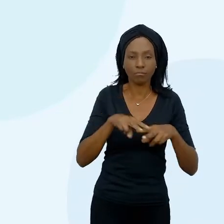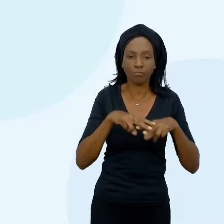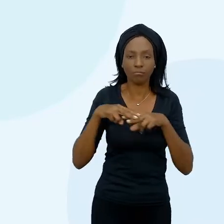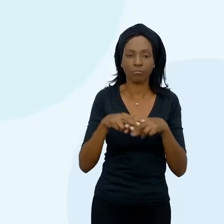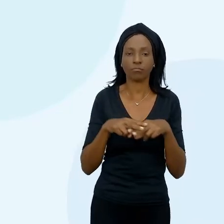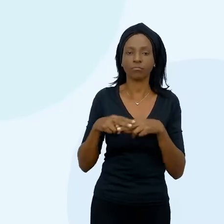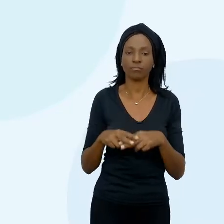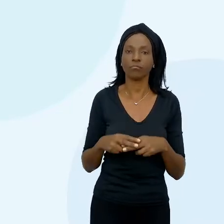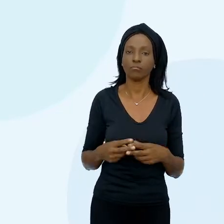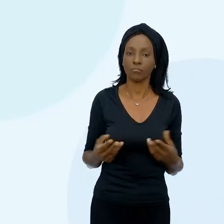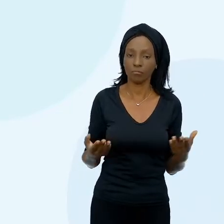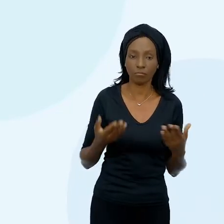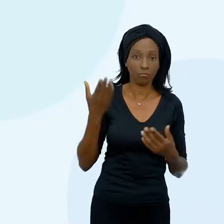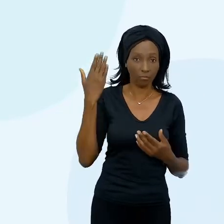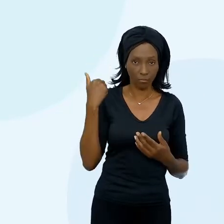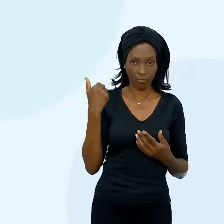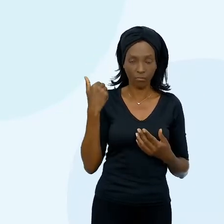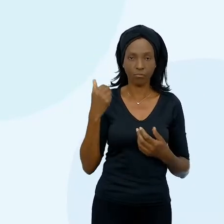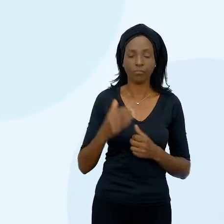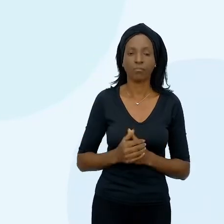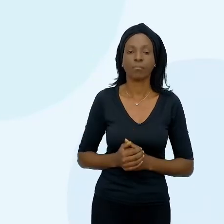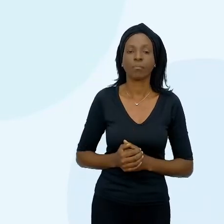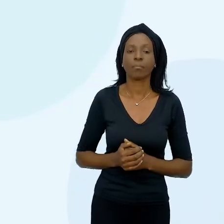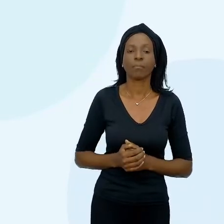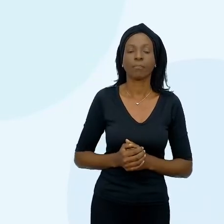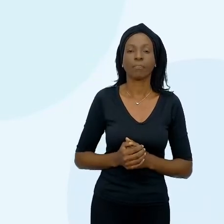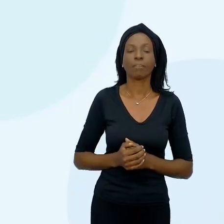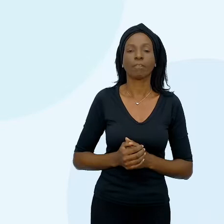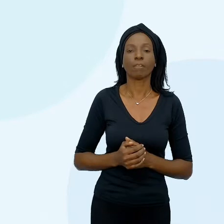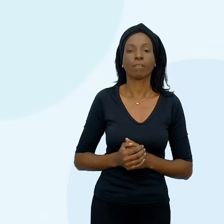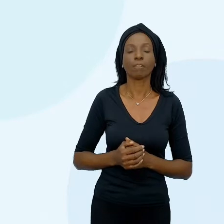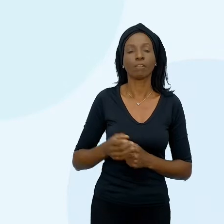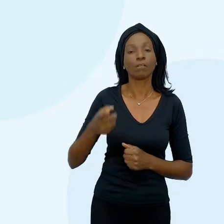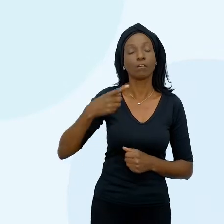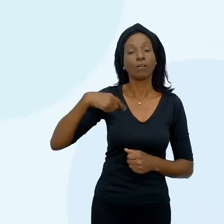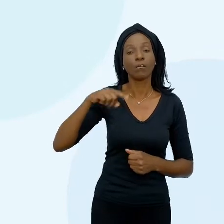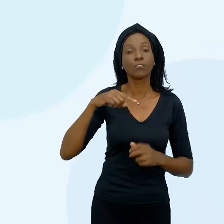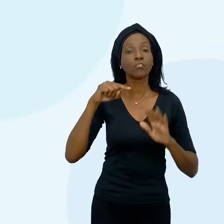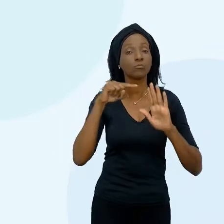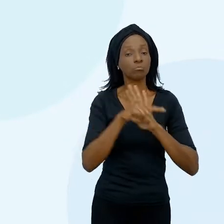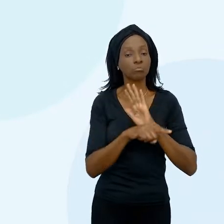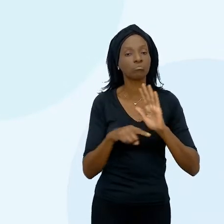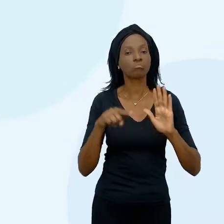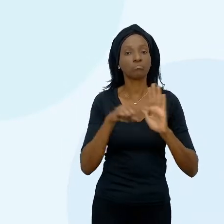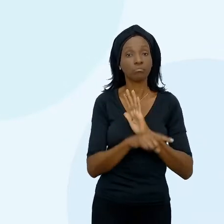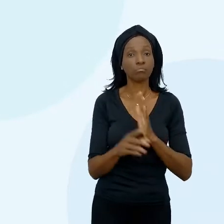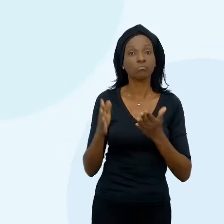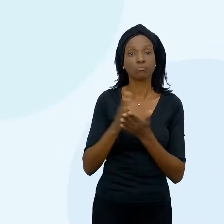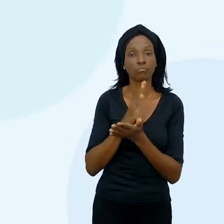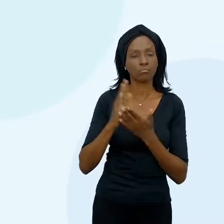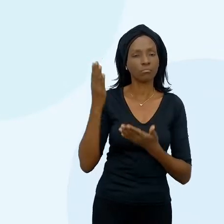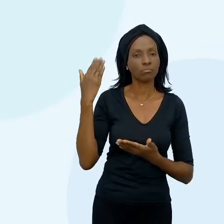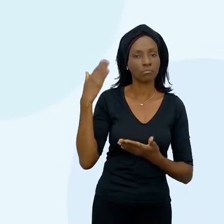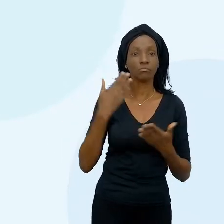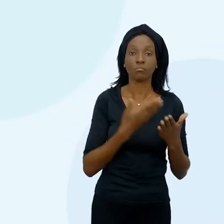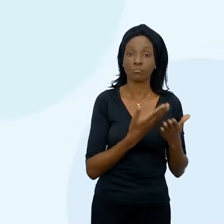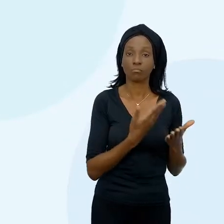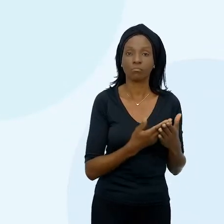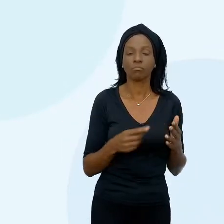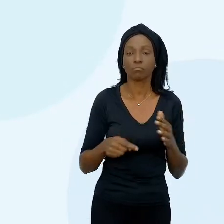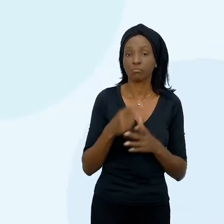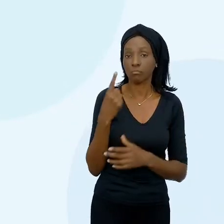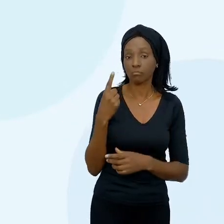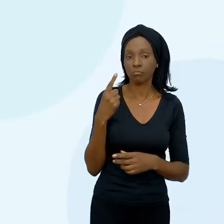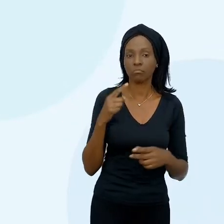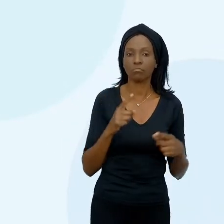recapitulação da nossa aula anterior? A gente se fez algumas perguntas, né, na aula anterior. A primeira